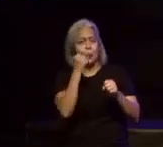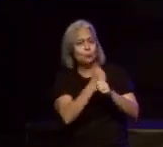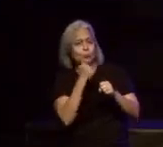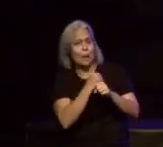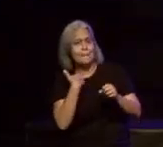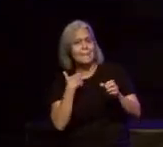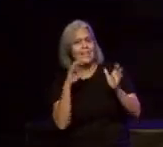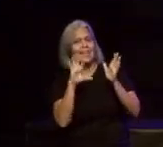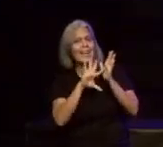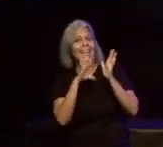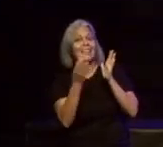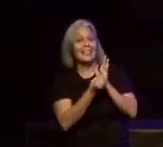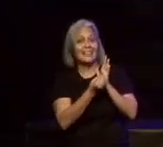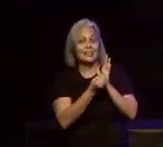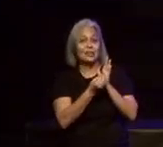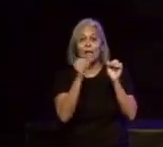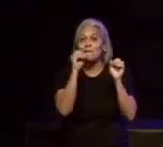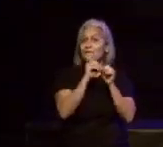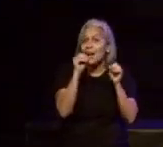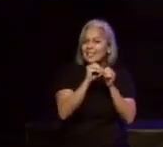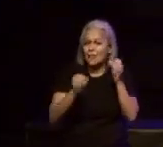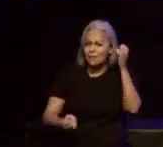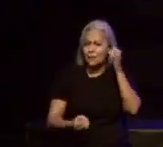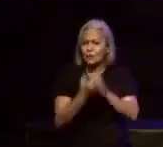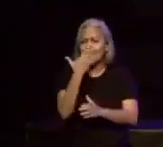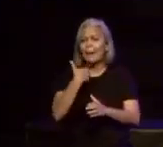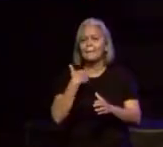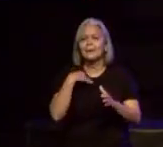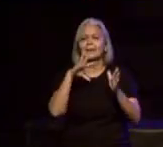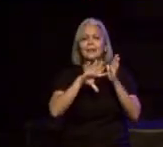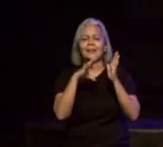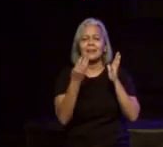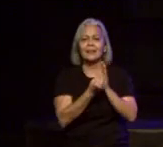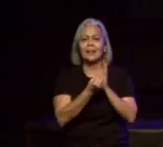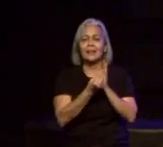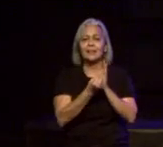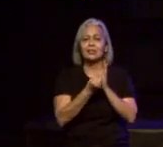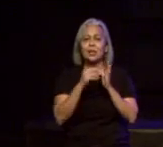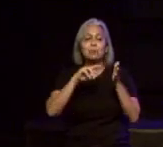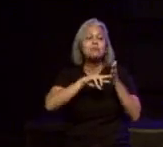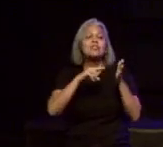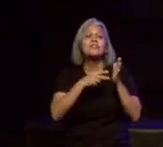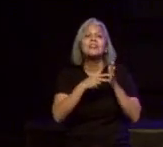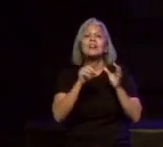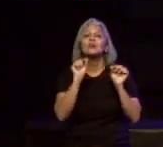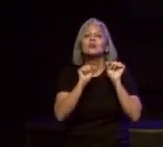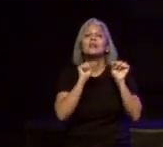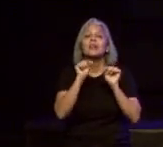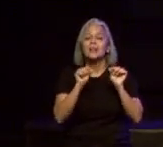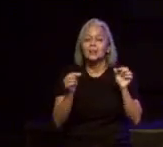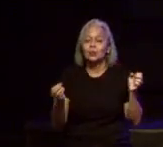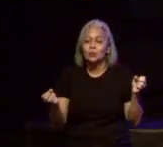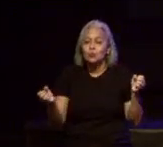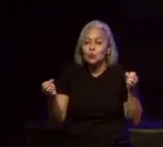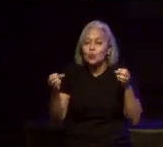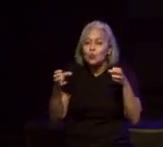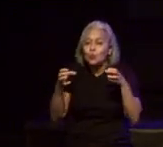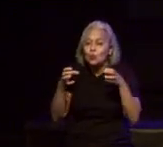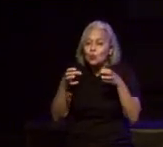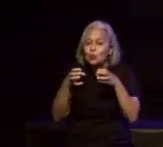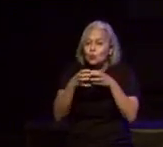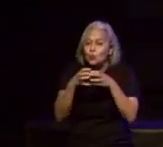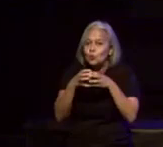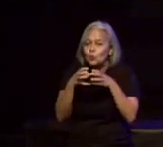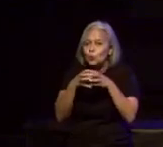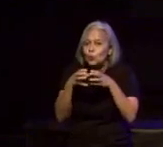como eclésia, que significa apenas grupo de pessoas, ajuntamento. Igreja não